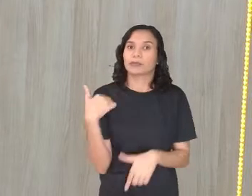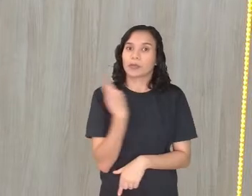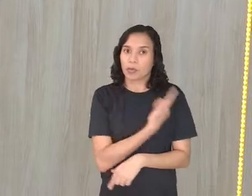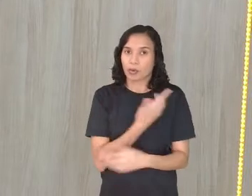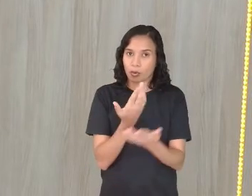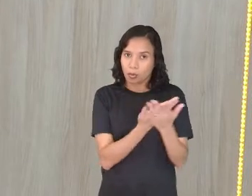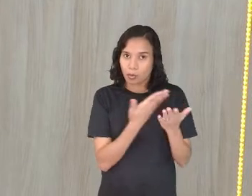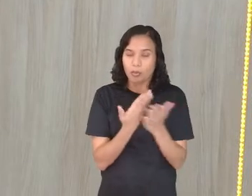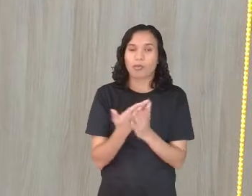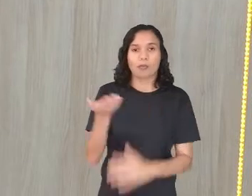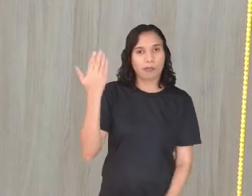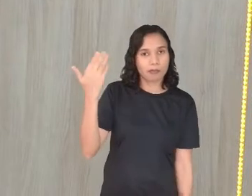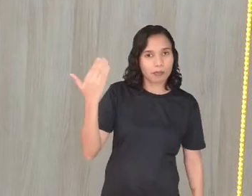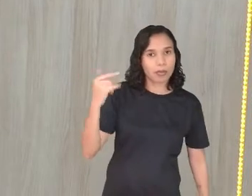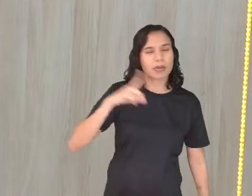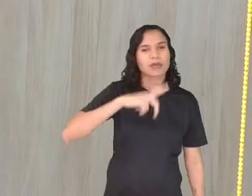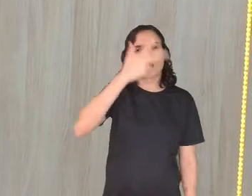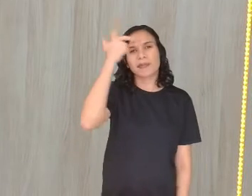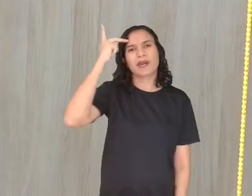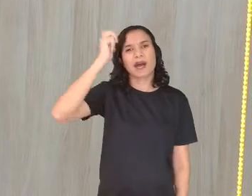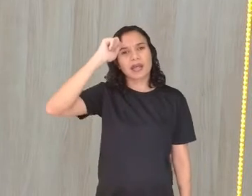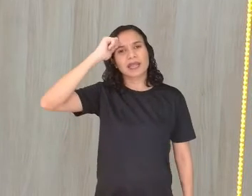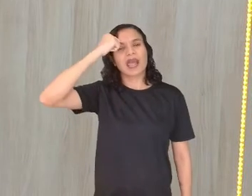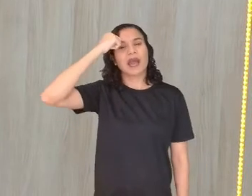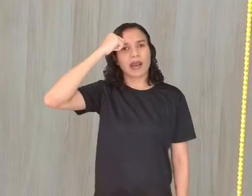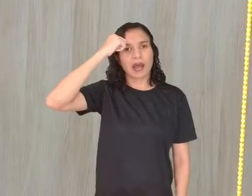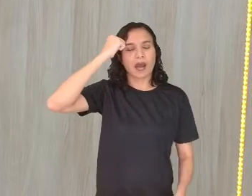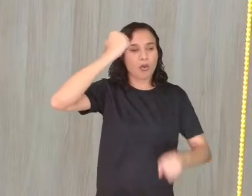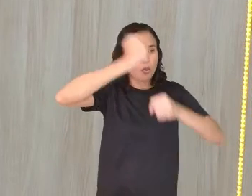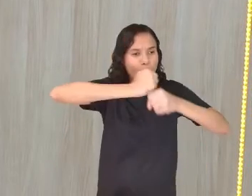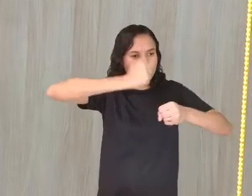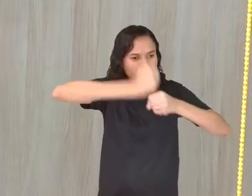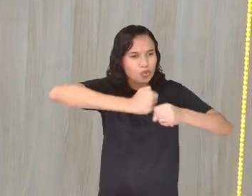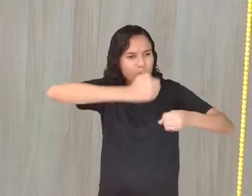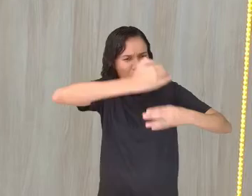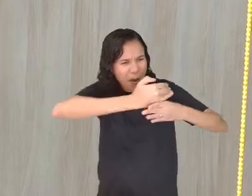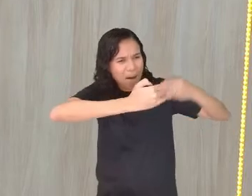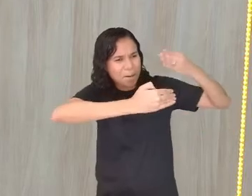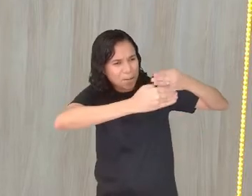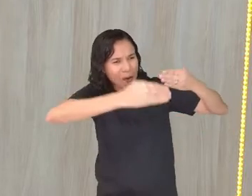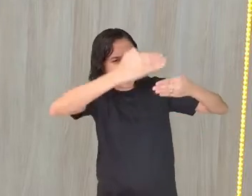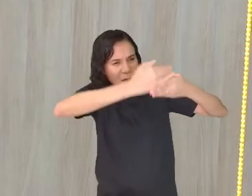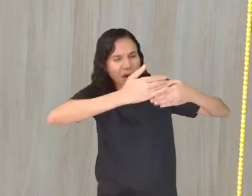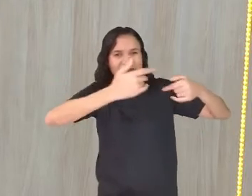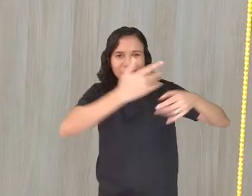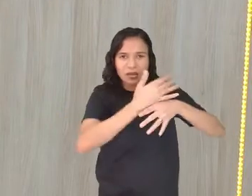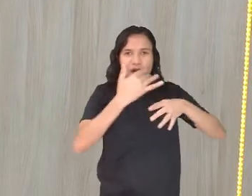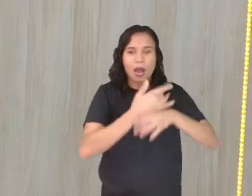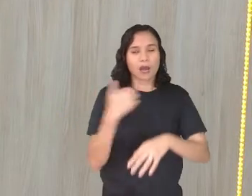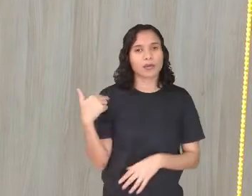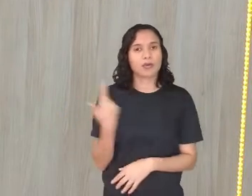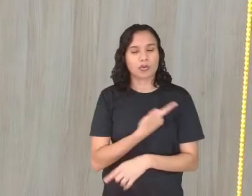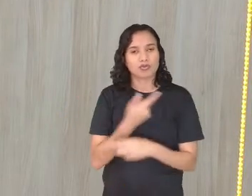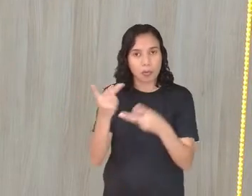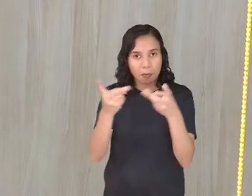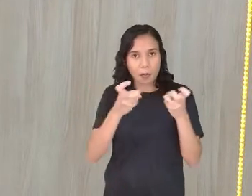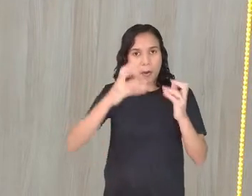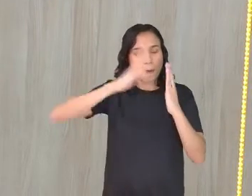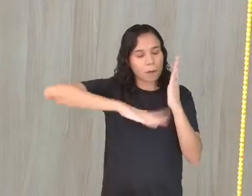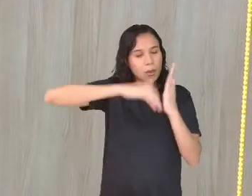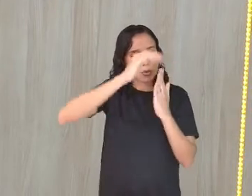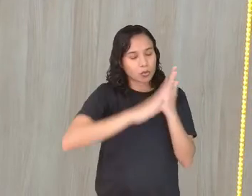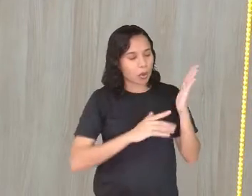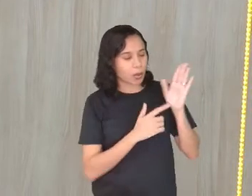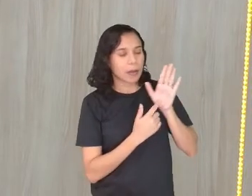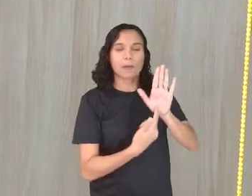aulas anteriores que os negros, né, construíram as cidades mesmo. A gente viu pinturas aqui, né, retratadas lá